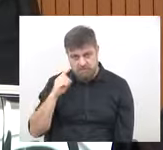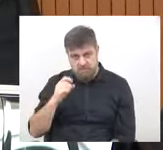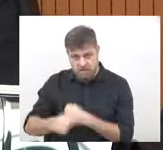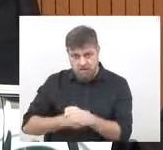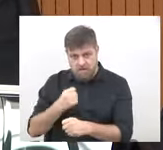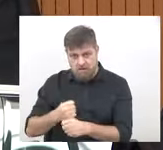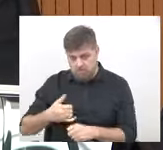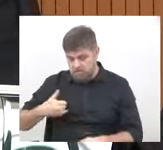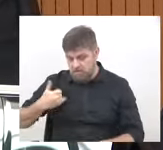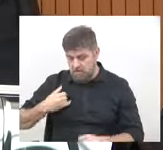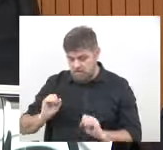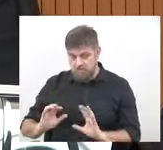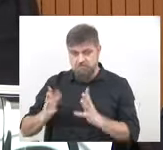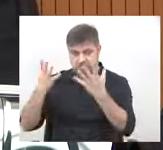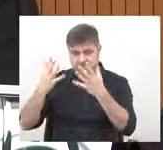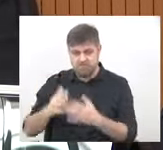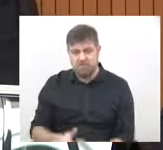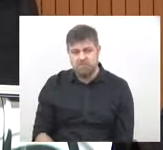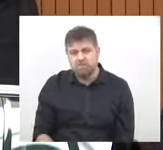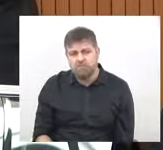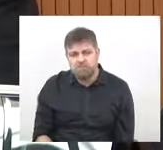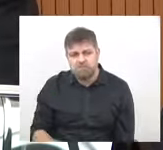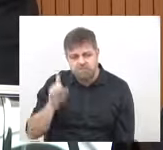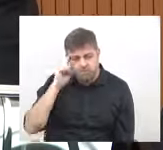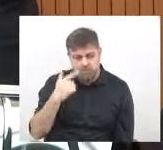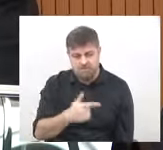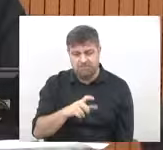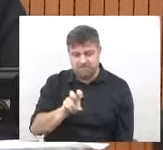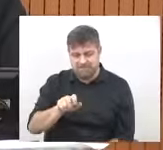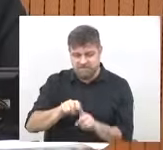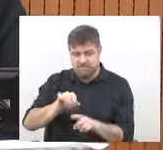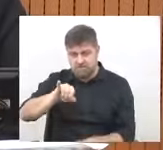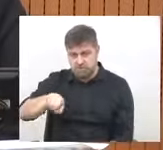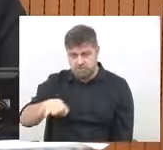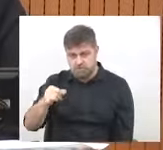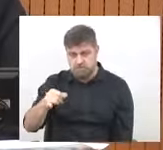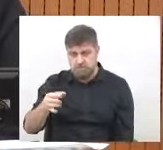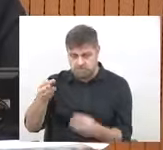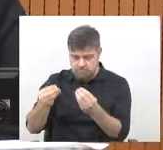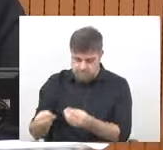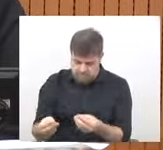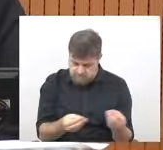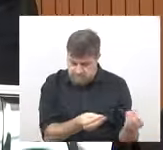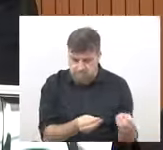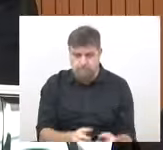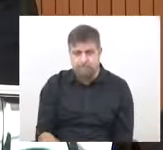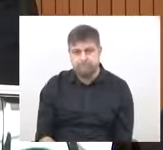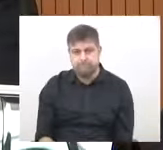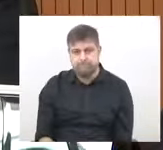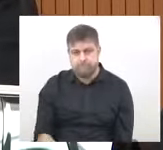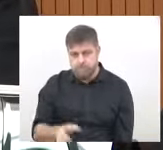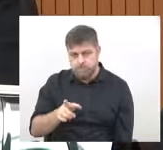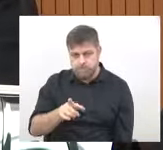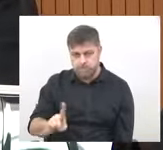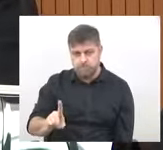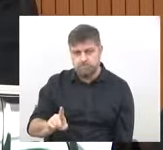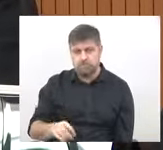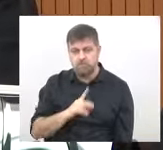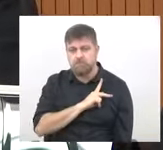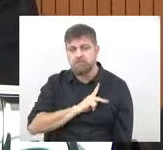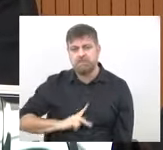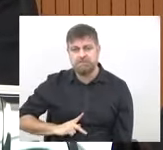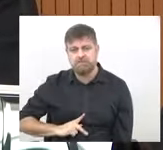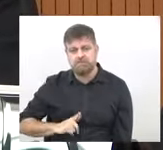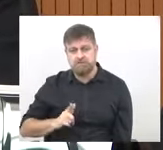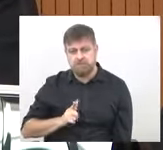21º aniversário de fundação, a ser comemorado dia 25 de janeiro. Em Campinas. De janeiro. Por derradeiro, senhor presidente,